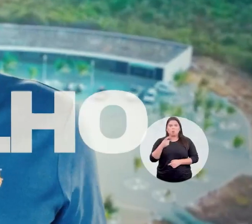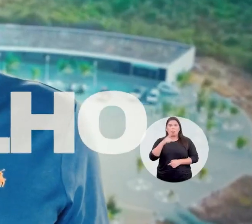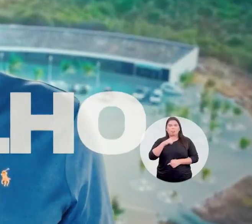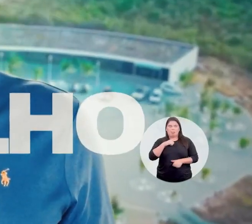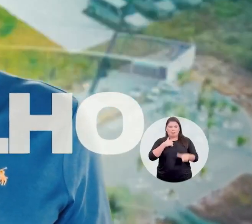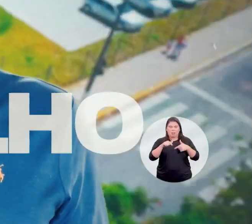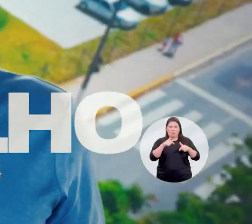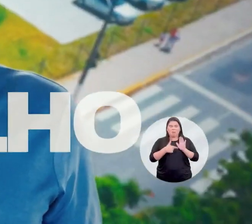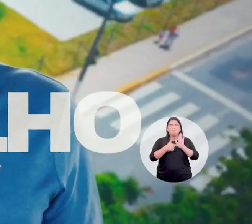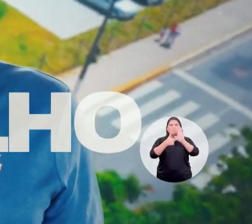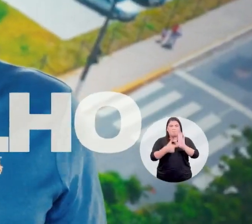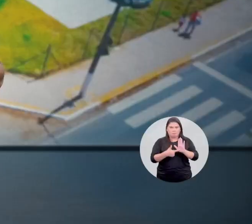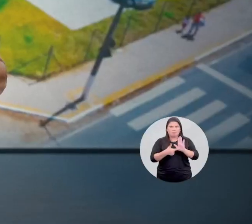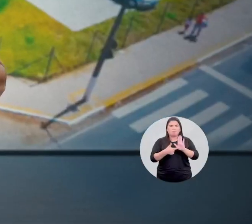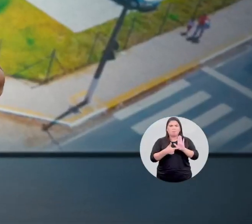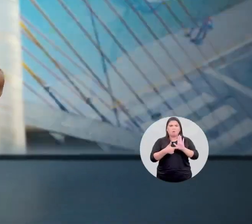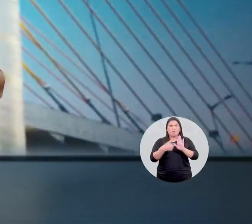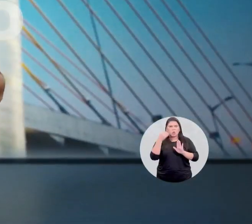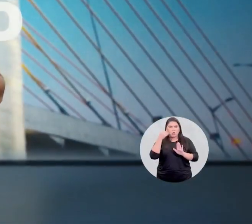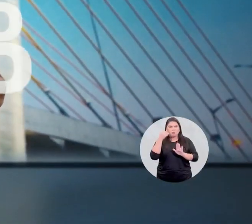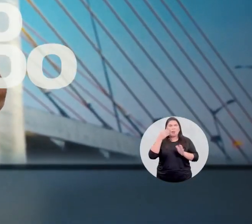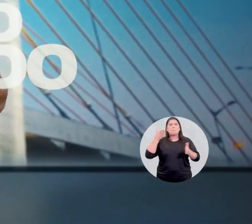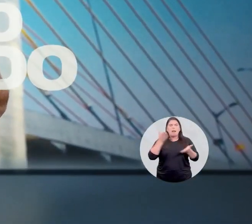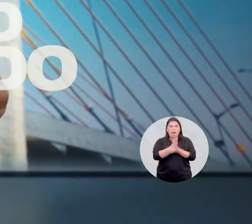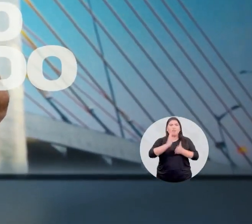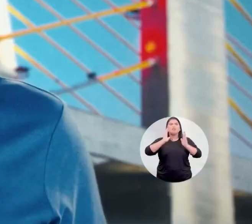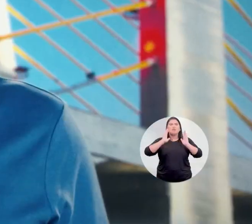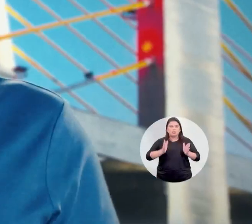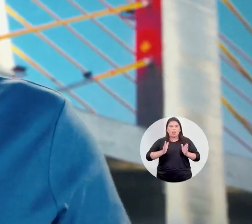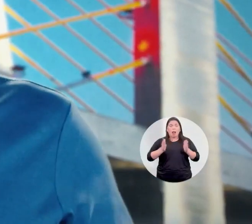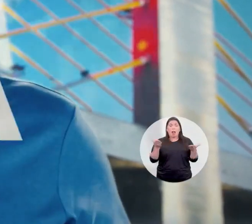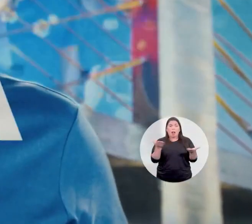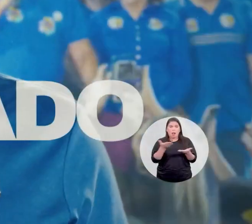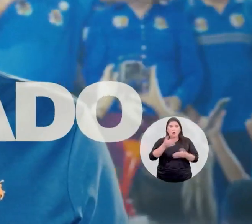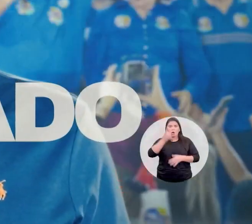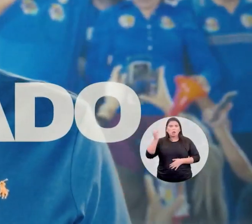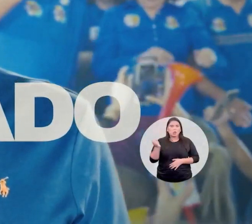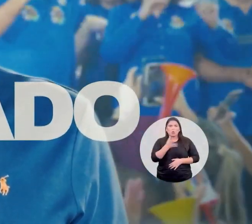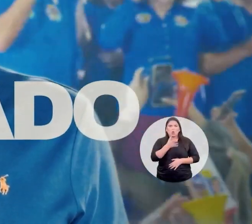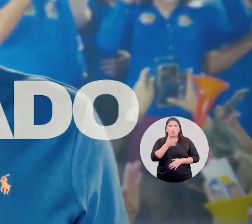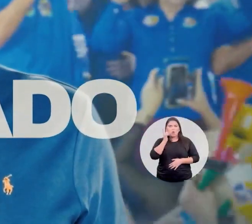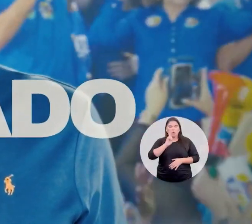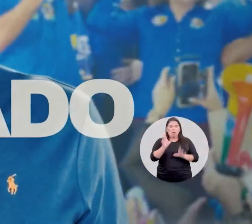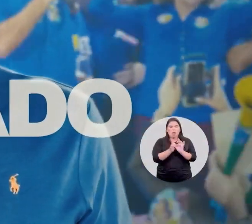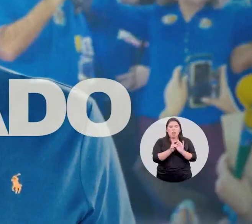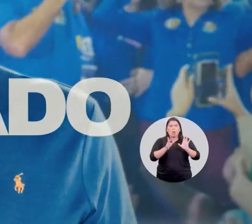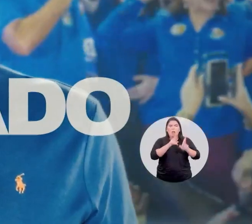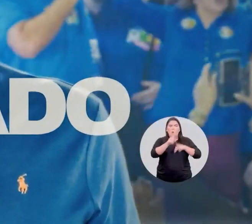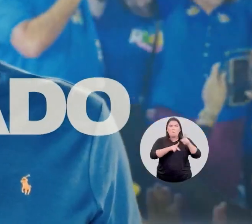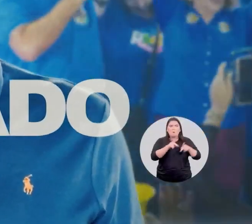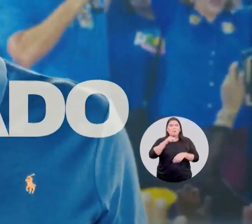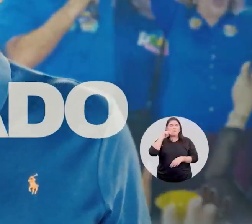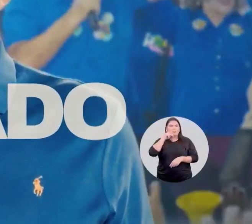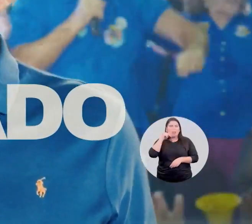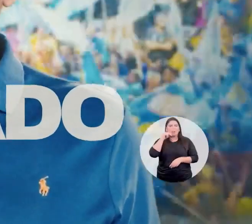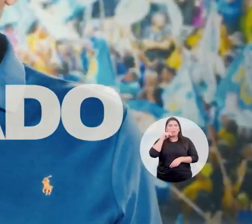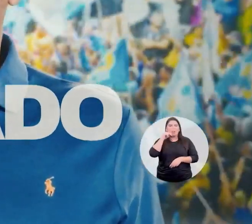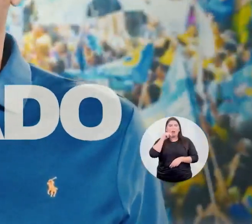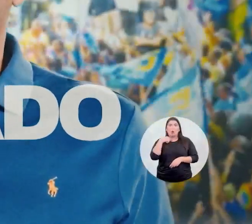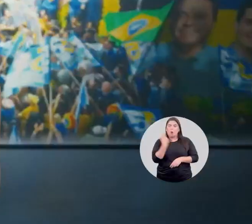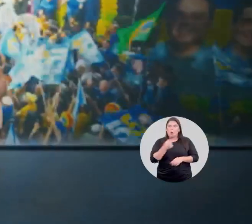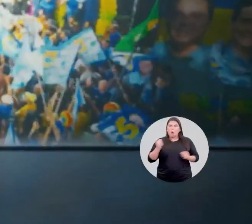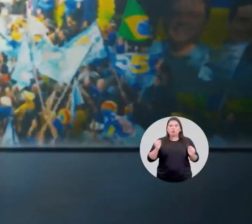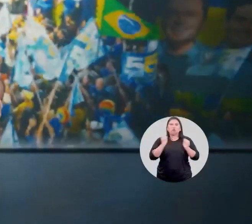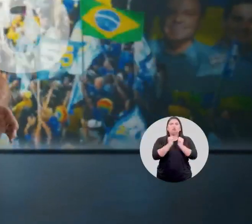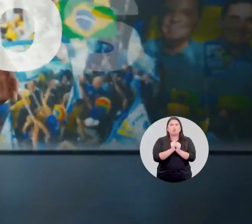tem trabalho para mostrar. Sou testado e aprovado. Estou renovado e vou libertar o povo de Natal dessa